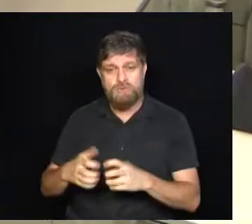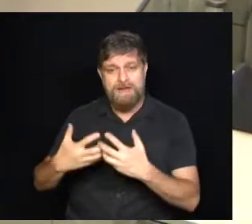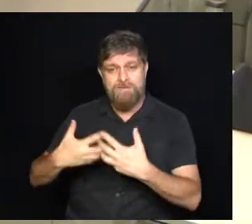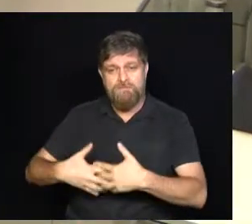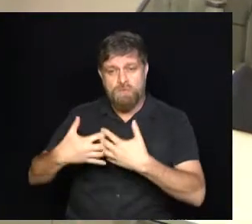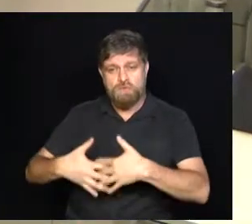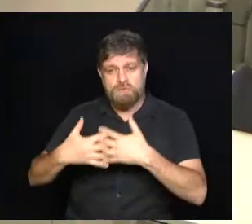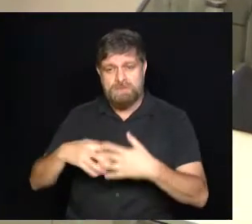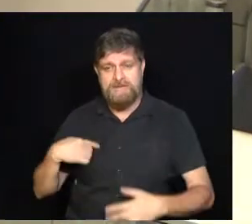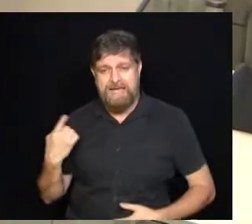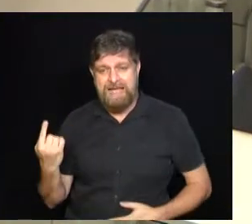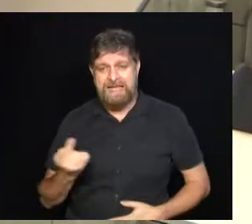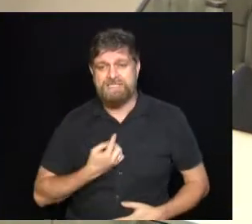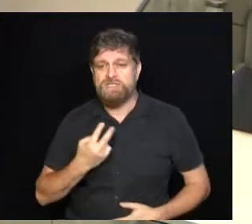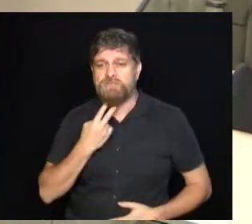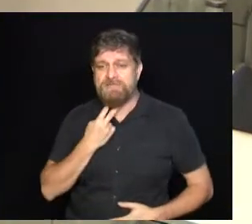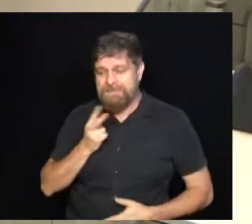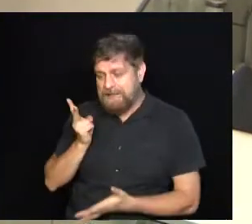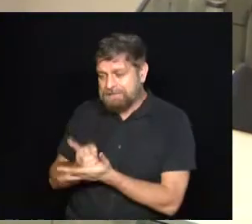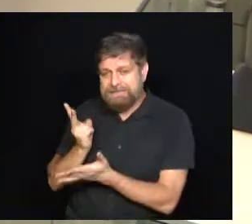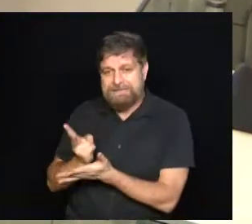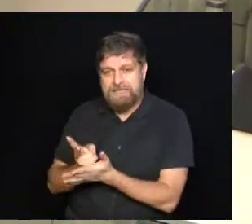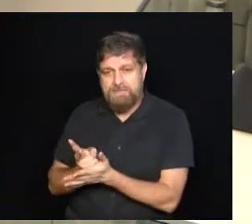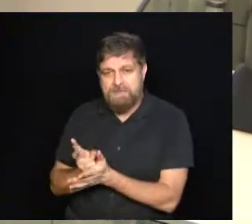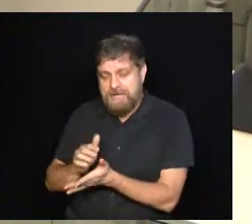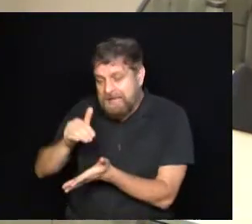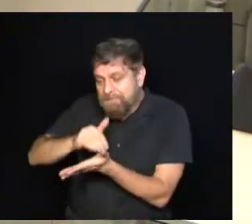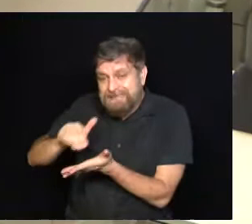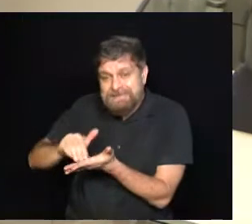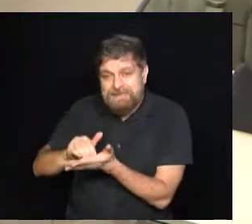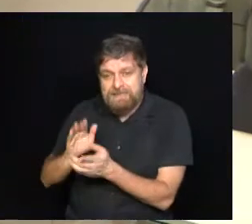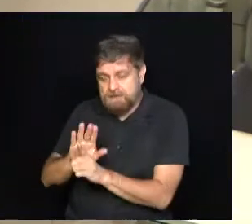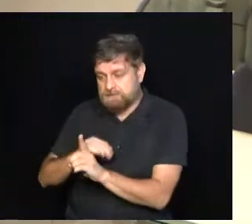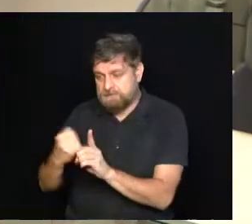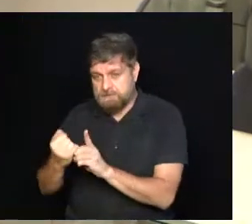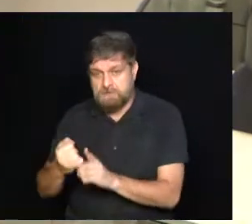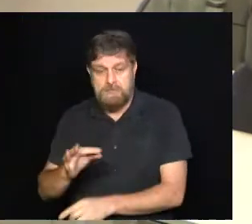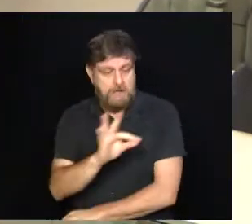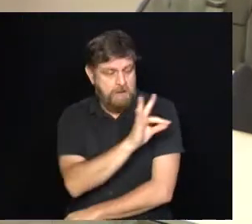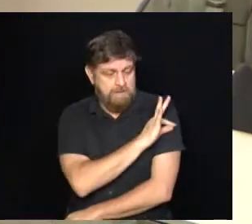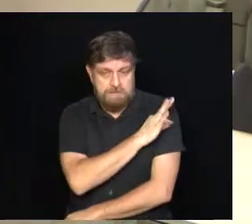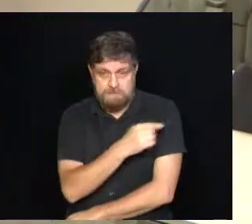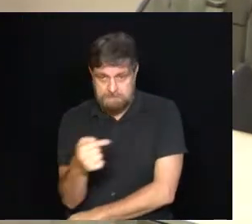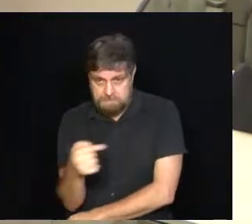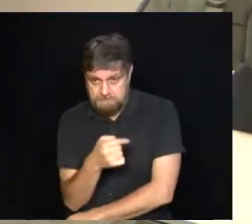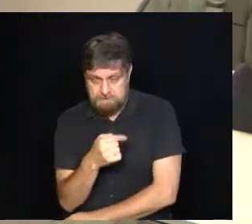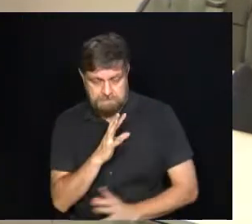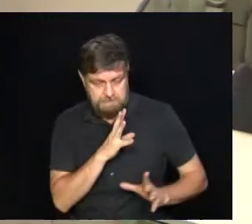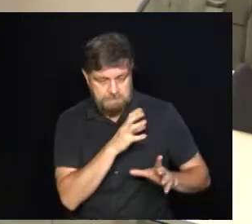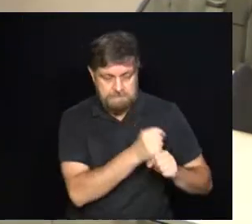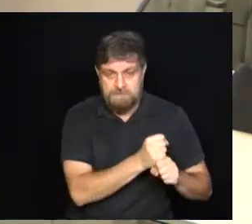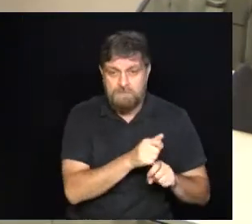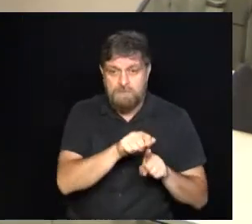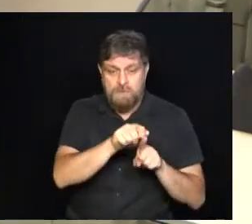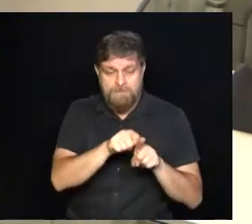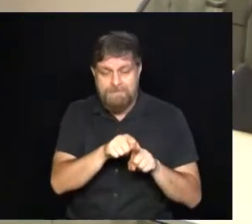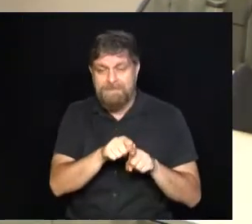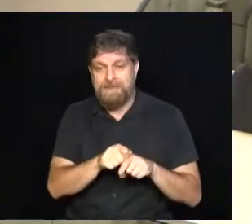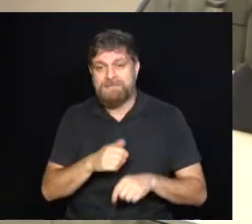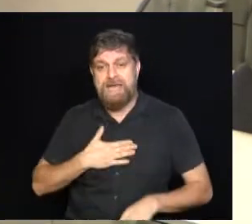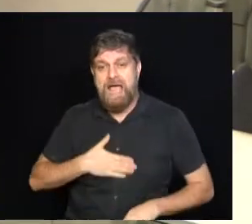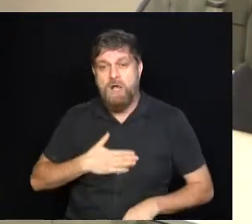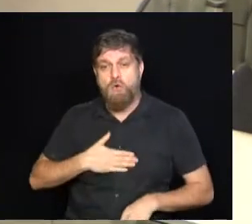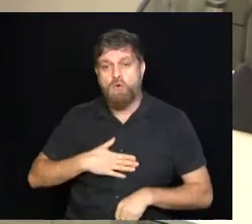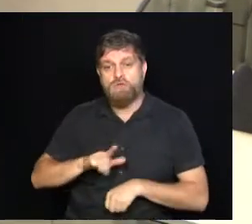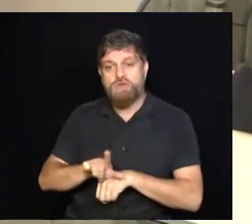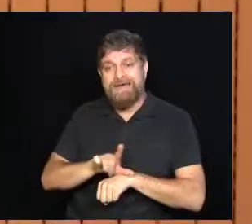sair do âmbito da Secretaria de Assistência Social, e nós vamos para o Executivo como um todo. A gente viu que no Agosto Lilás nós podemos